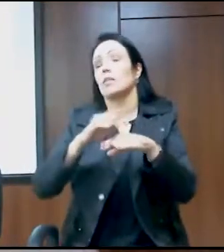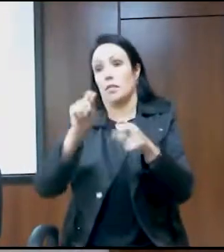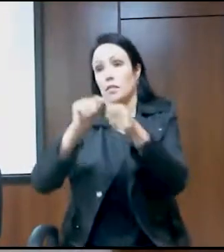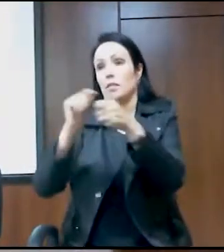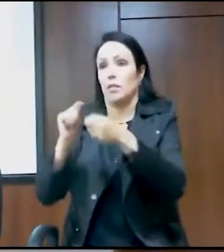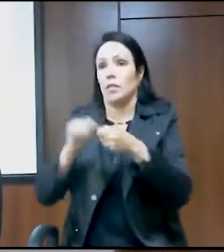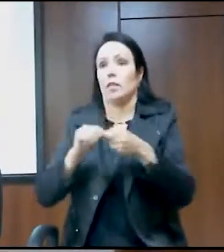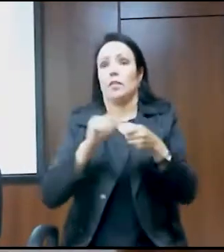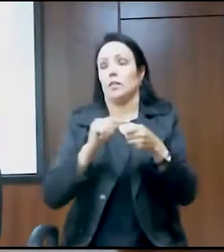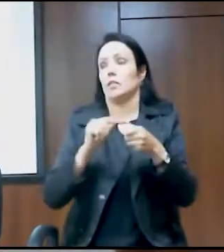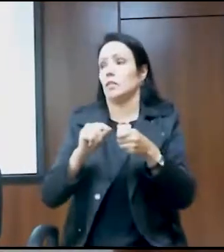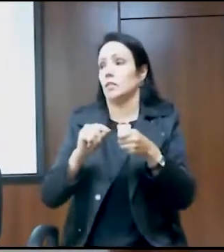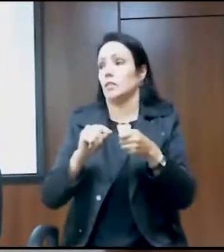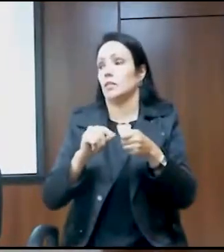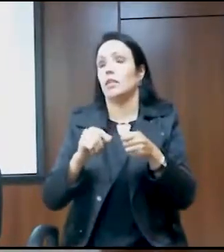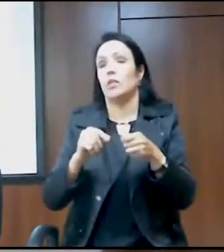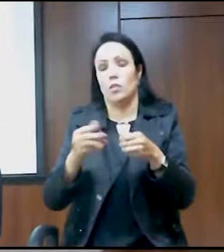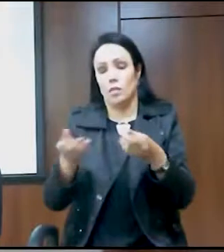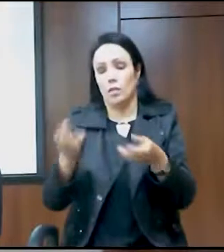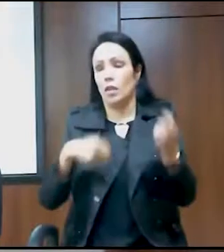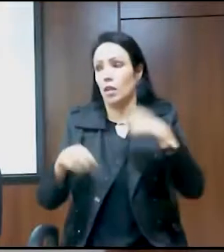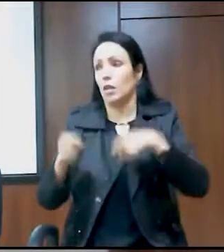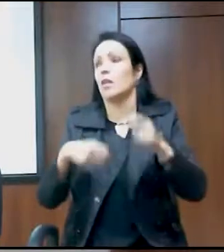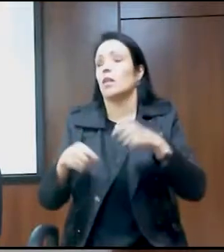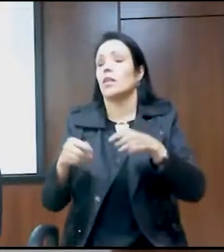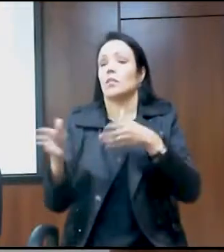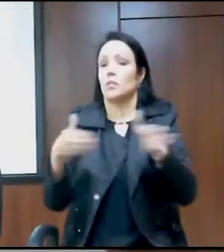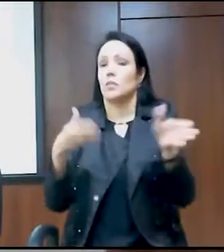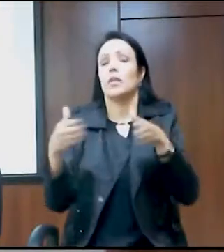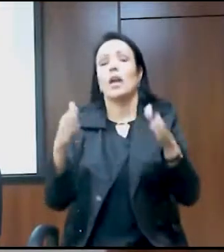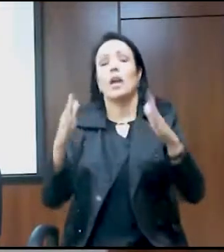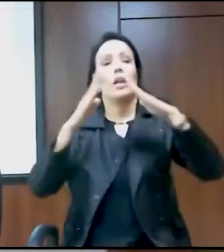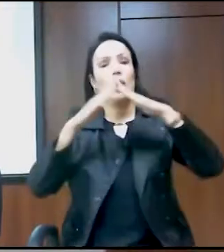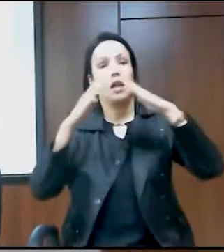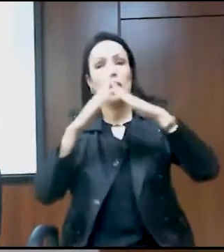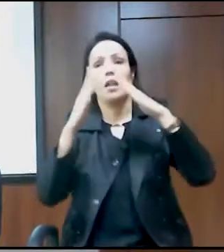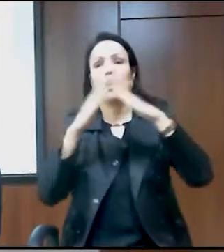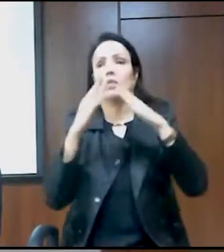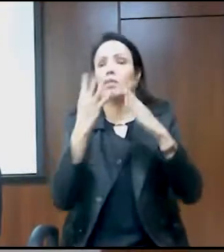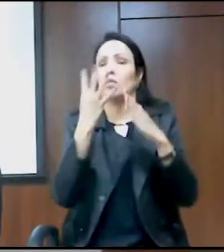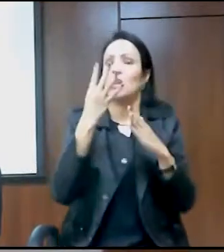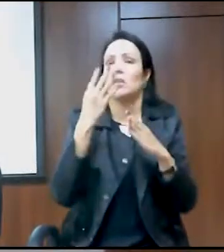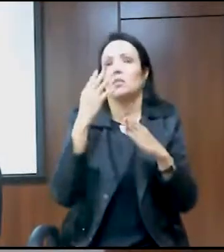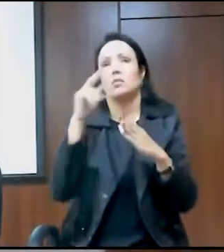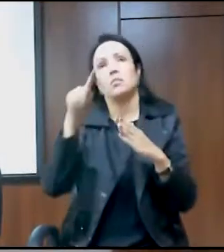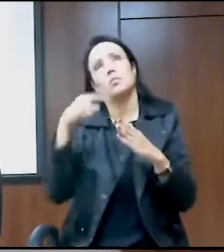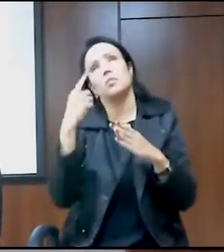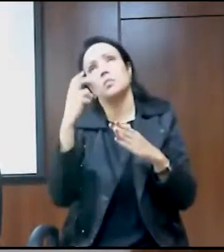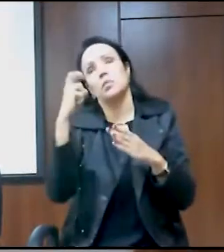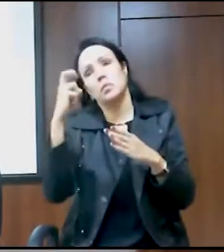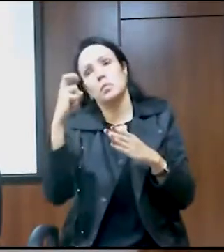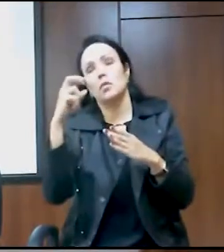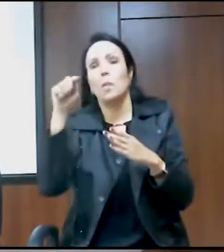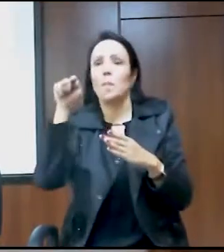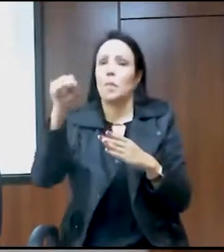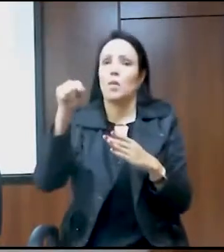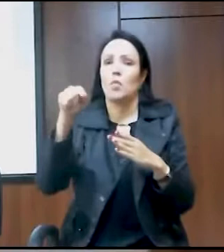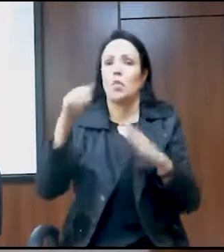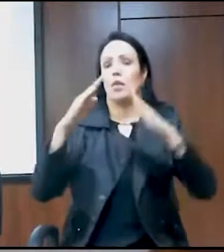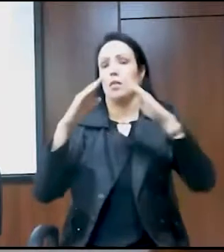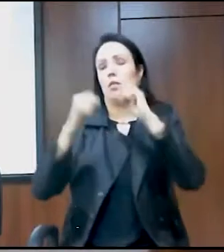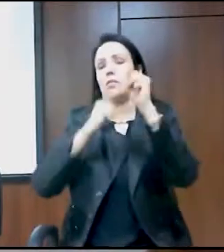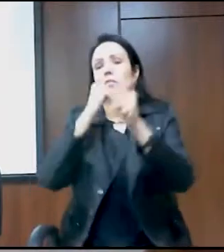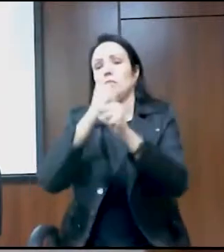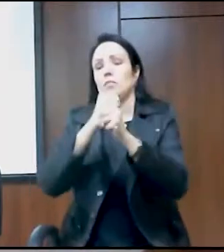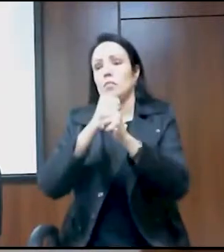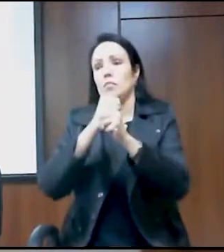e que consome toda a produção também de moradias, que se produz 4, 5 mil, 6 mil moradias por ano. Ou seja, e aí você entende também por